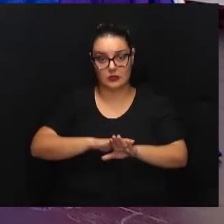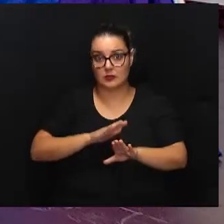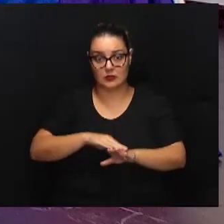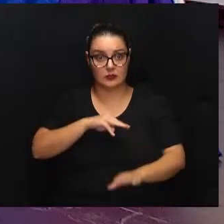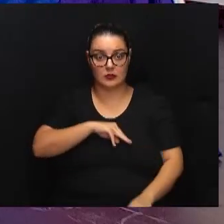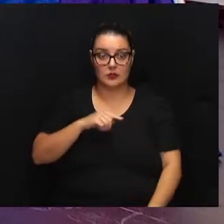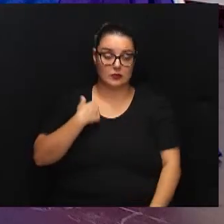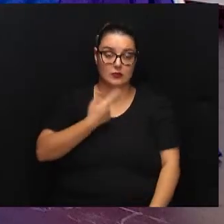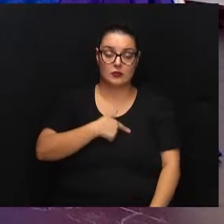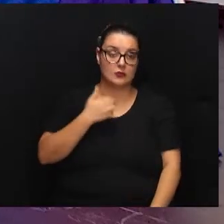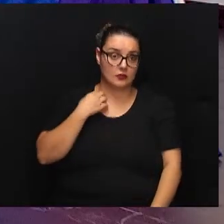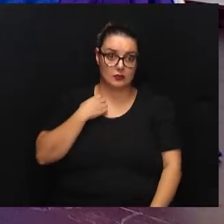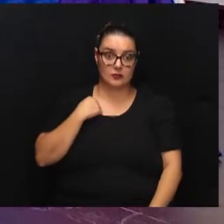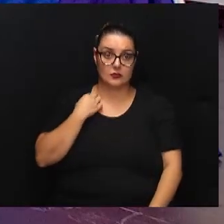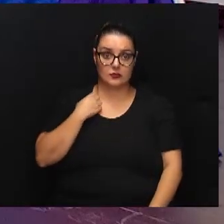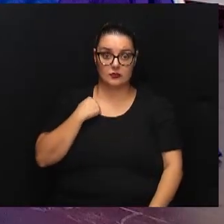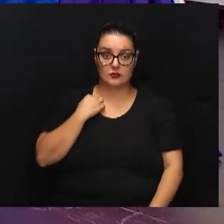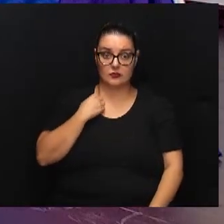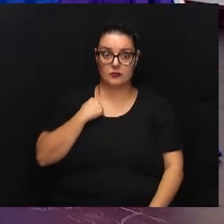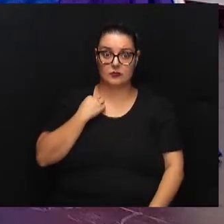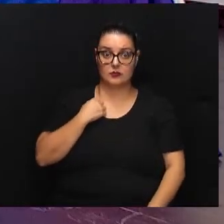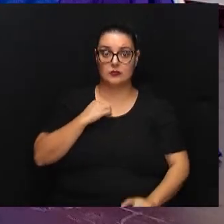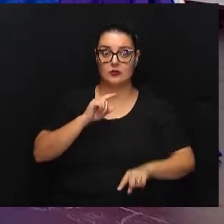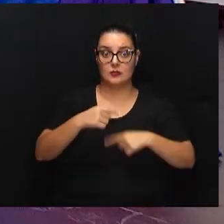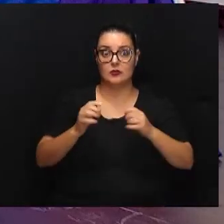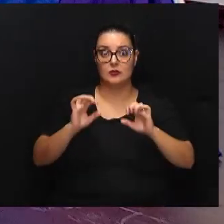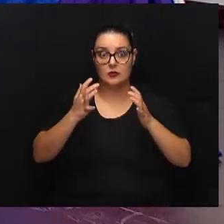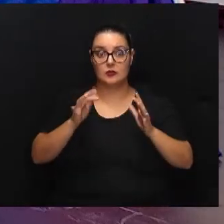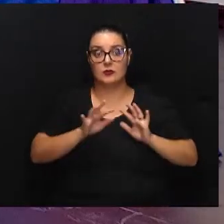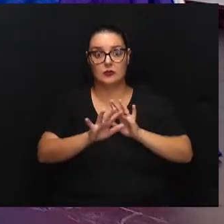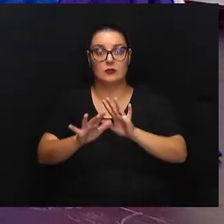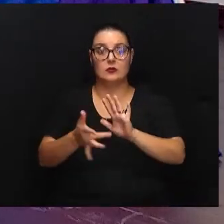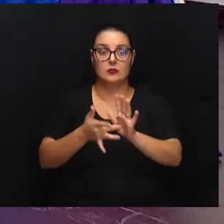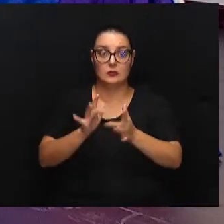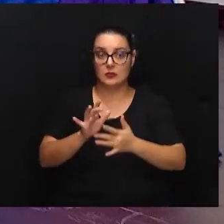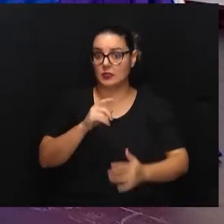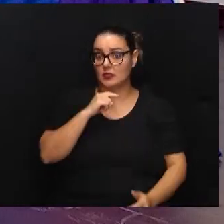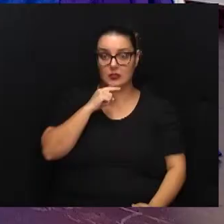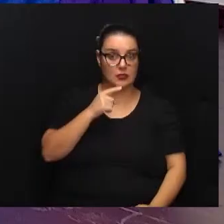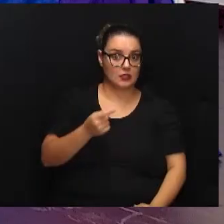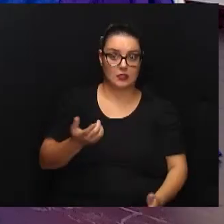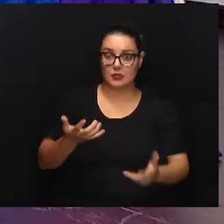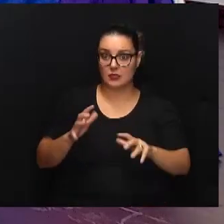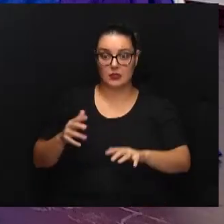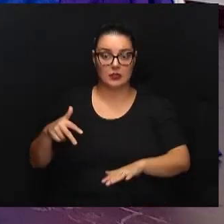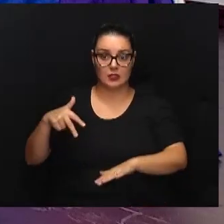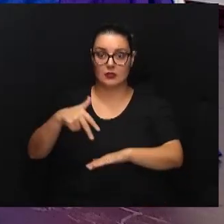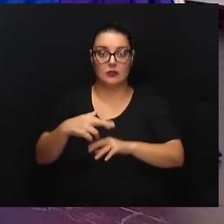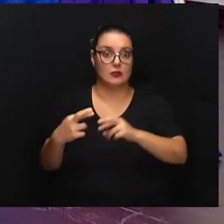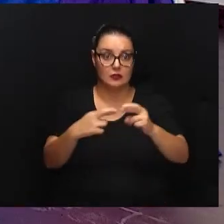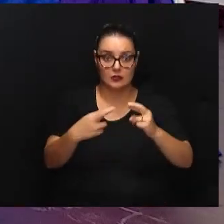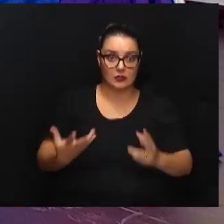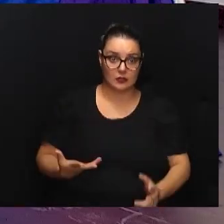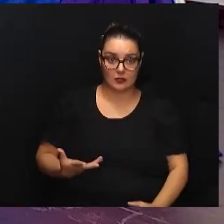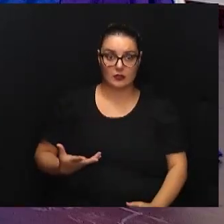por exemplo, a Marcha para Jesus, ninguém quer que a gente vá lá fiscalizar se estão sendo LGBTfóbicos com as nossas